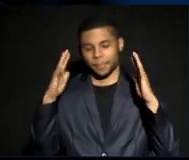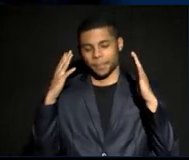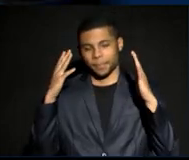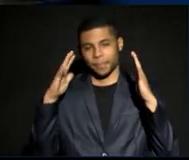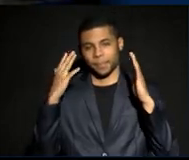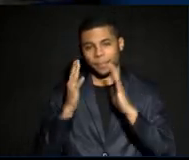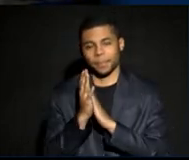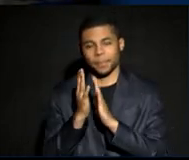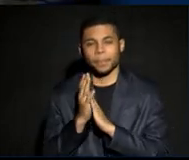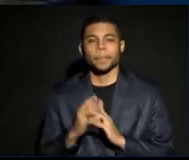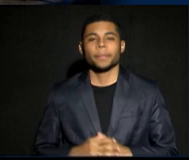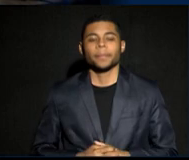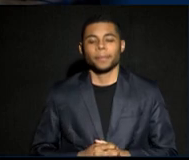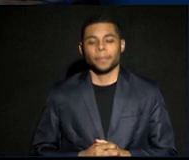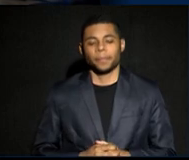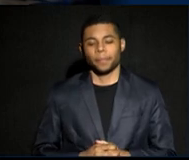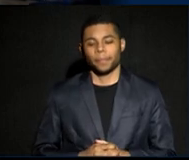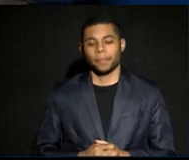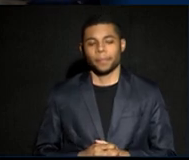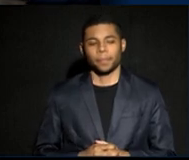é bom novamente